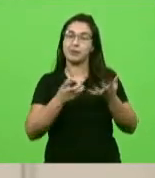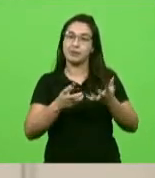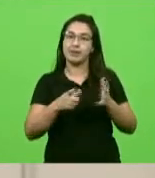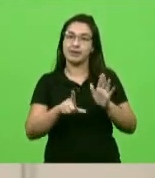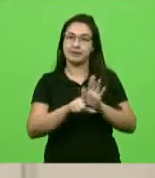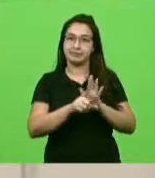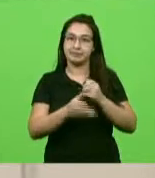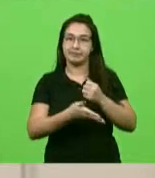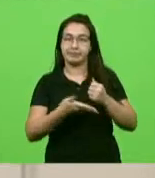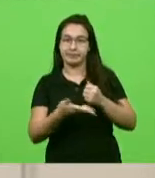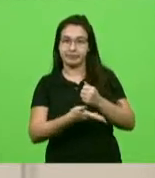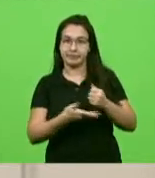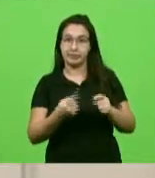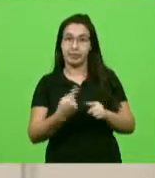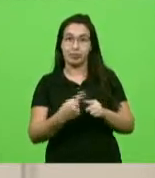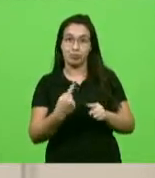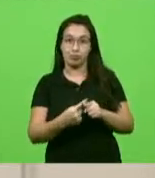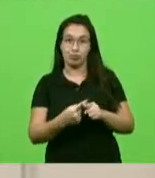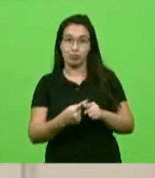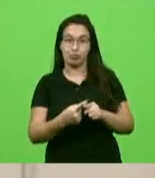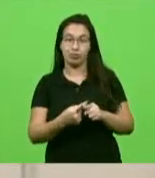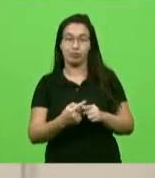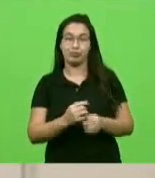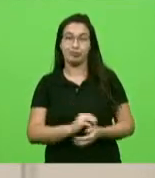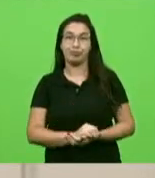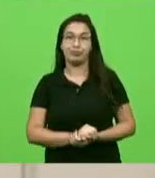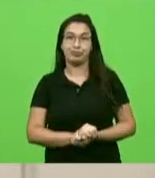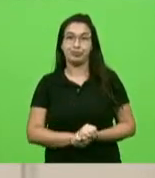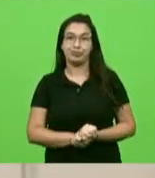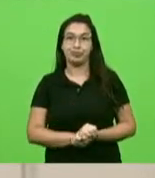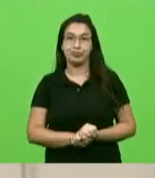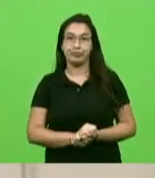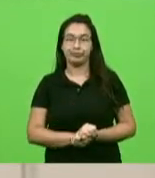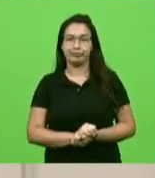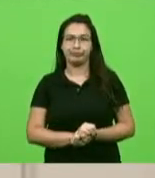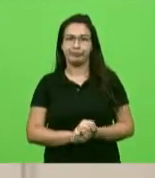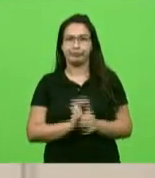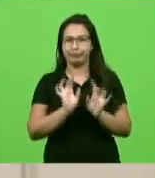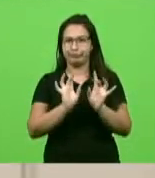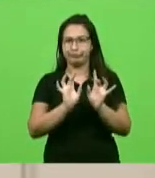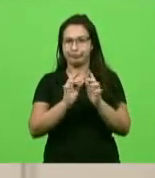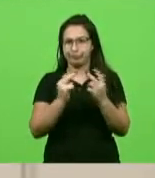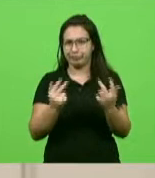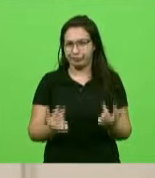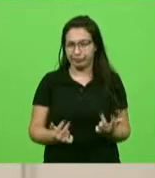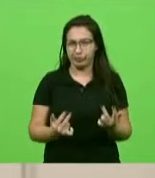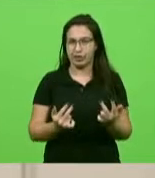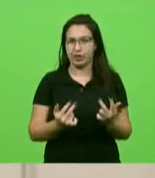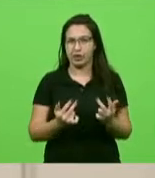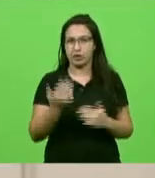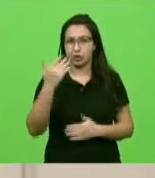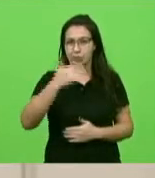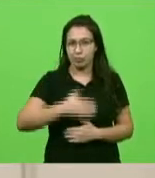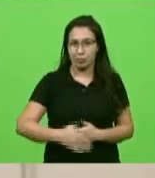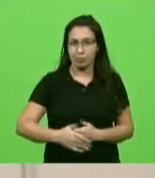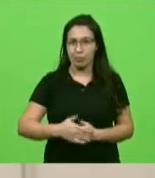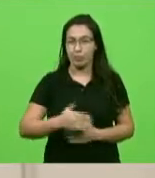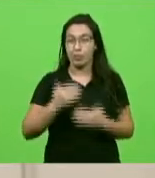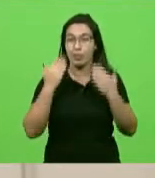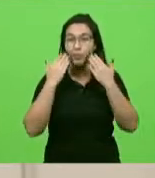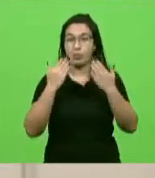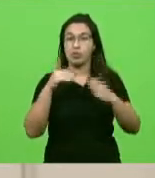mediante simples ato motivado da autoridade. Os elementos probatórios, portanto, indicam